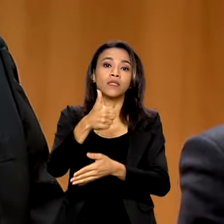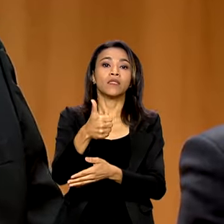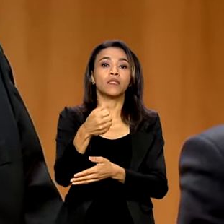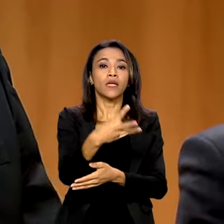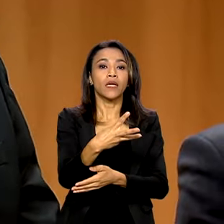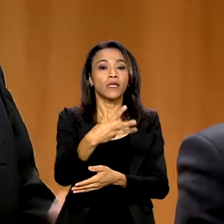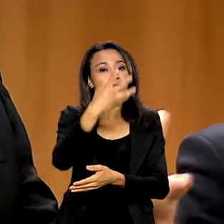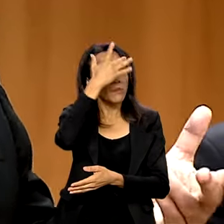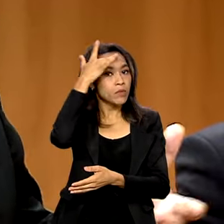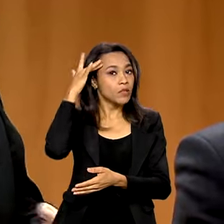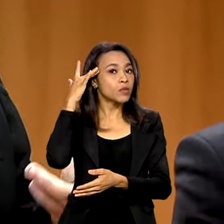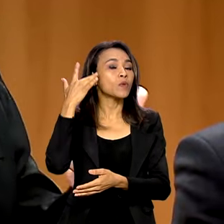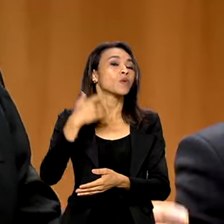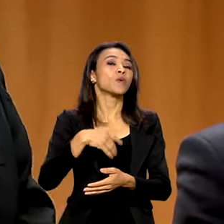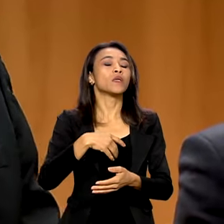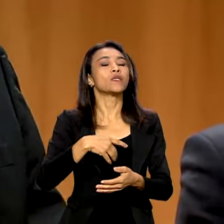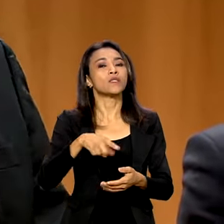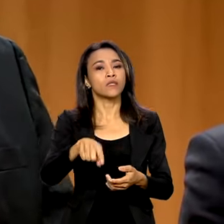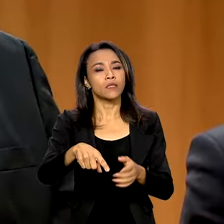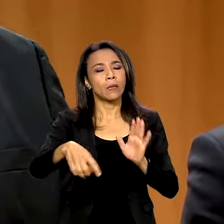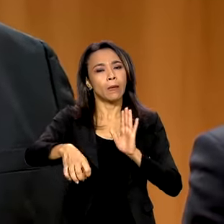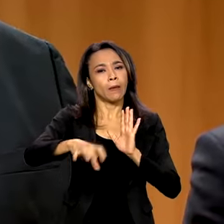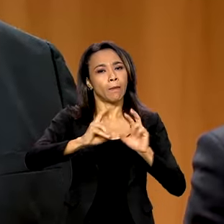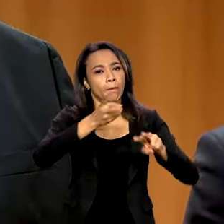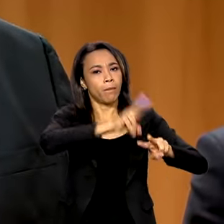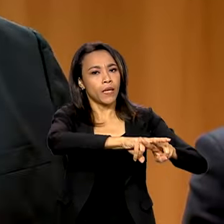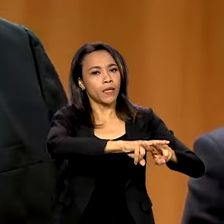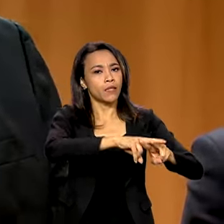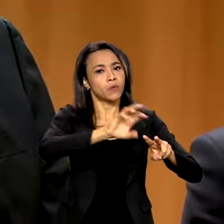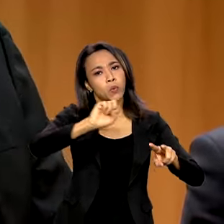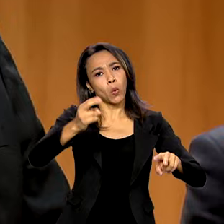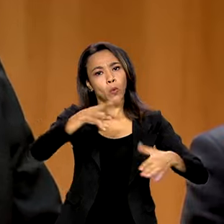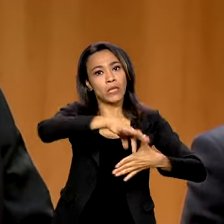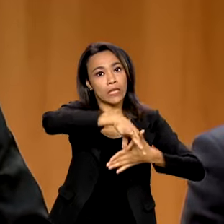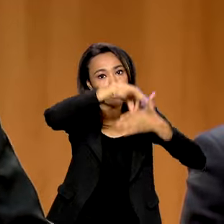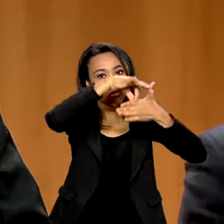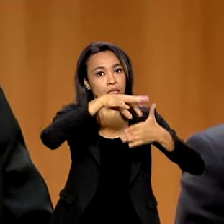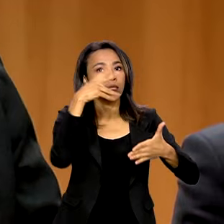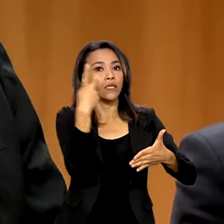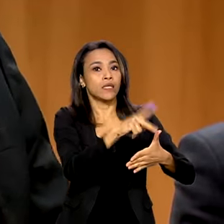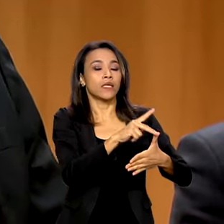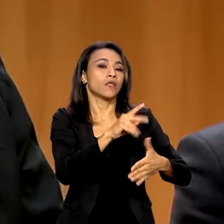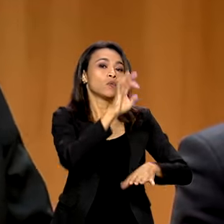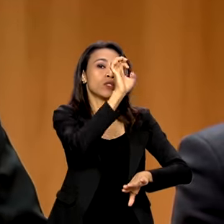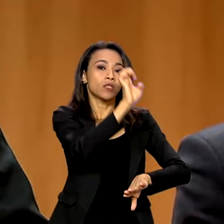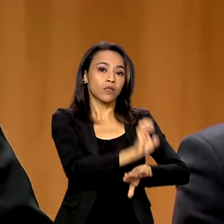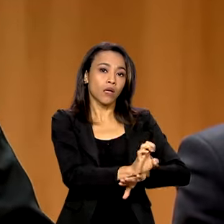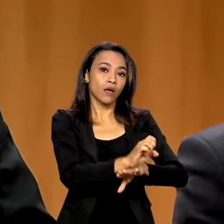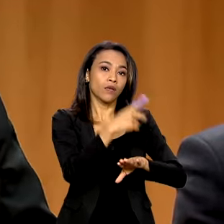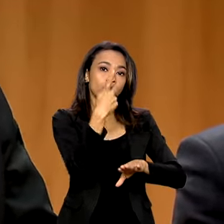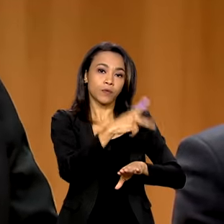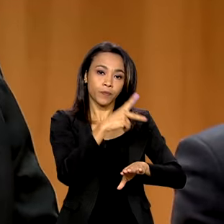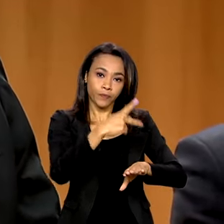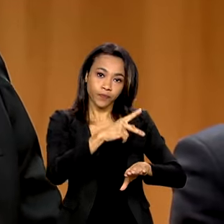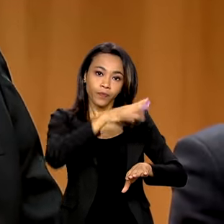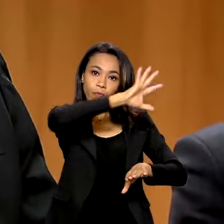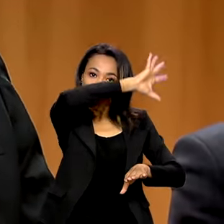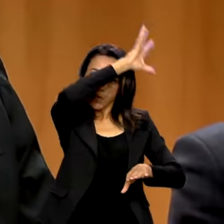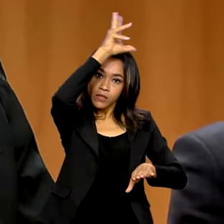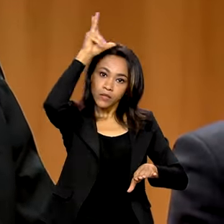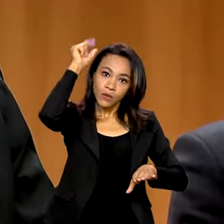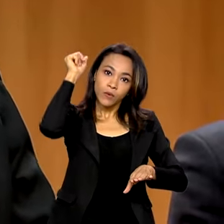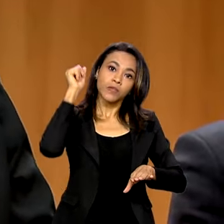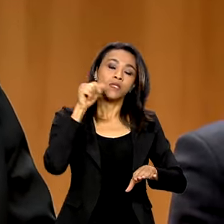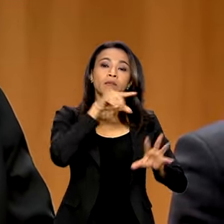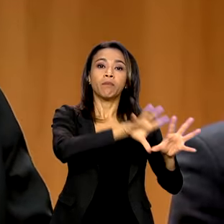presos faccionados ou líderes de facções no estado do Amazonas para o sistema federal. Com isso, se